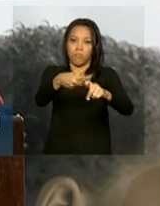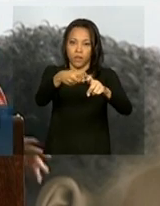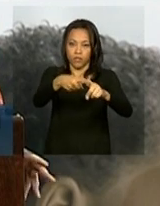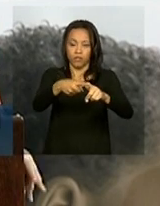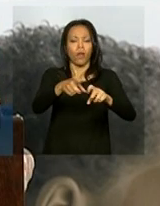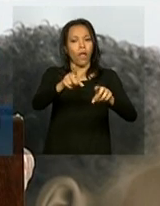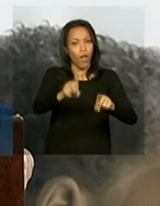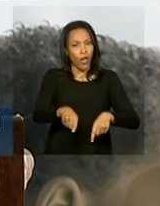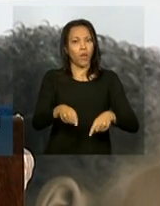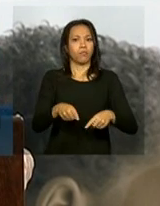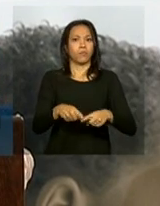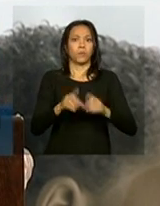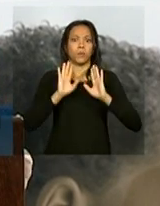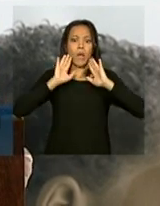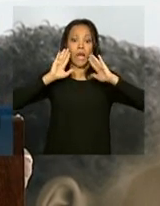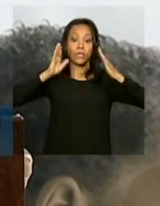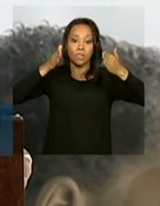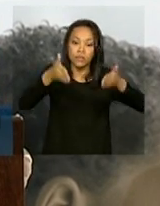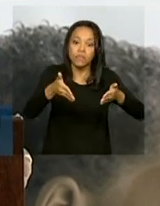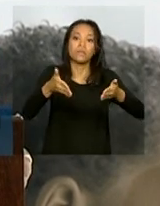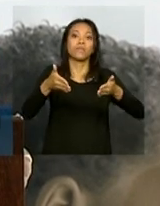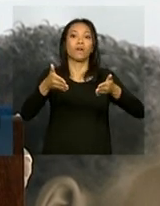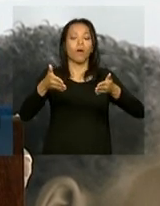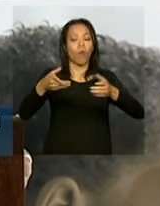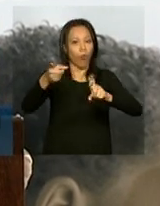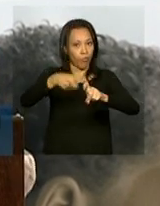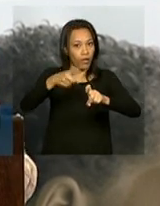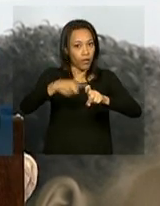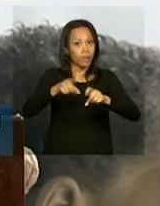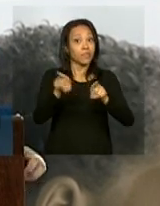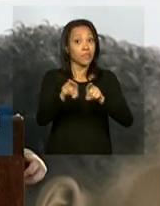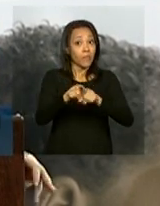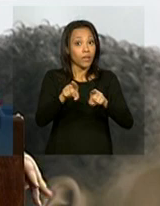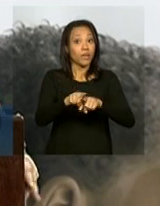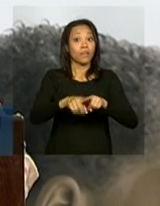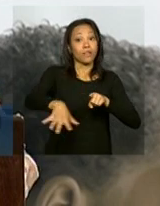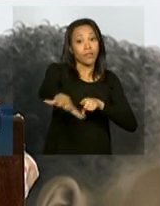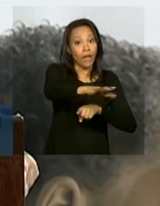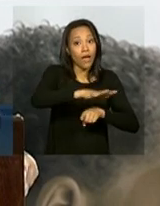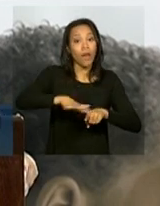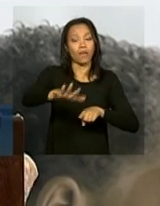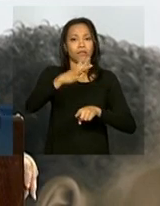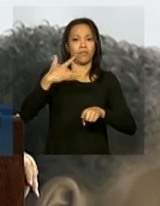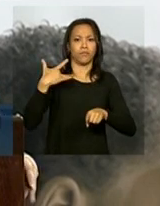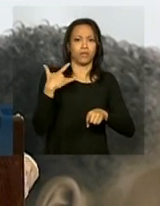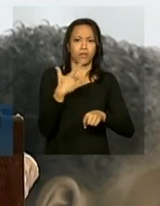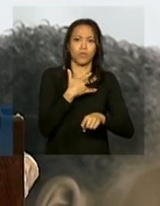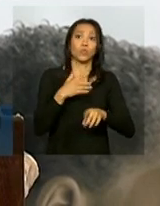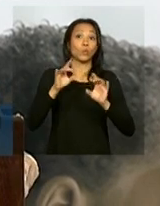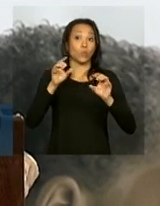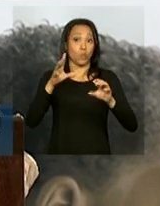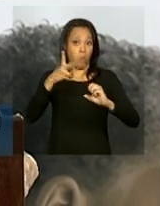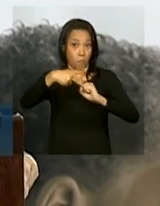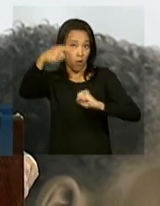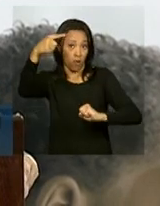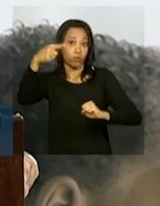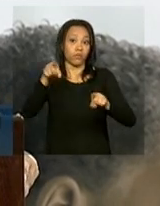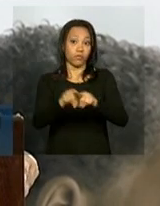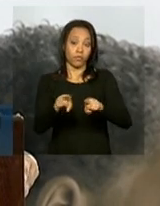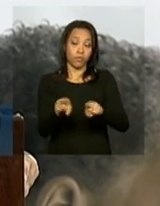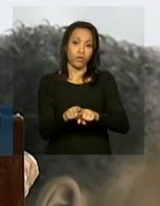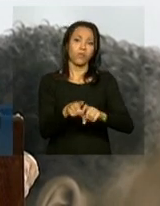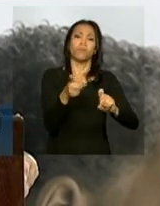reconhecimento à medicina e ao papel do médico, tanto do médico especialista quanto